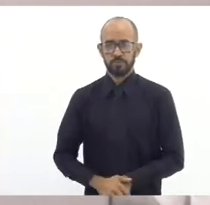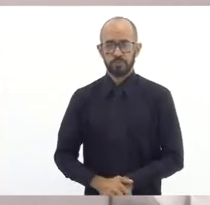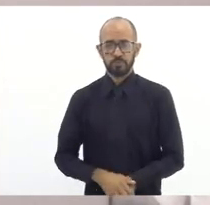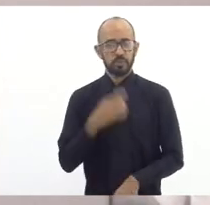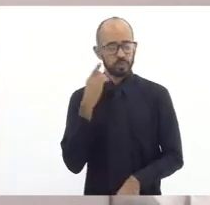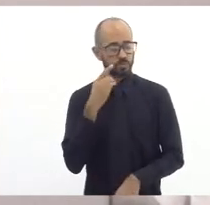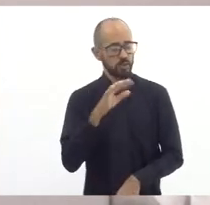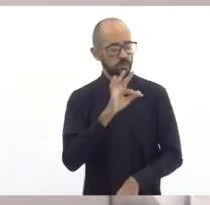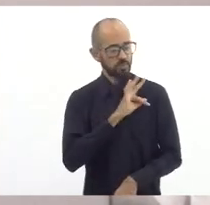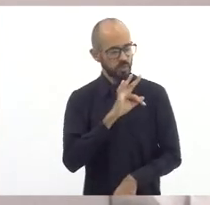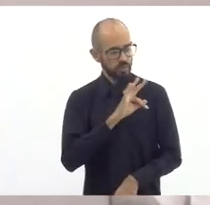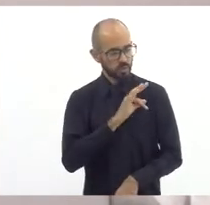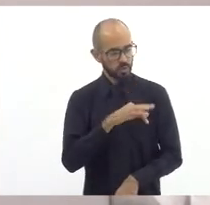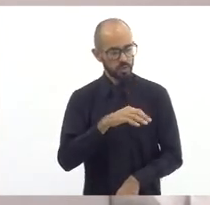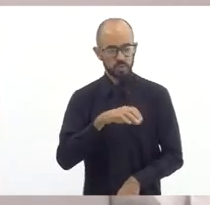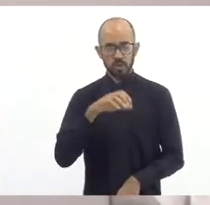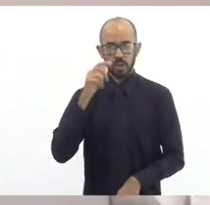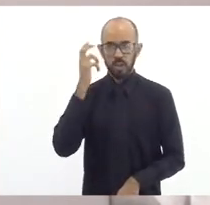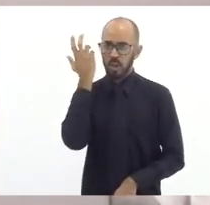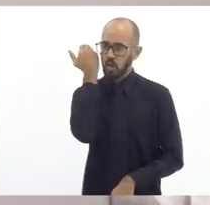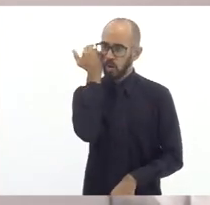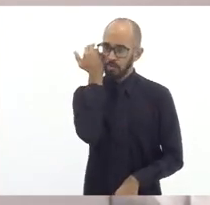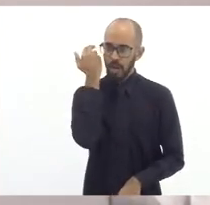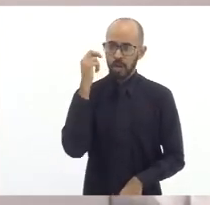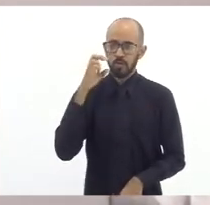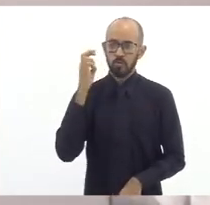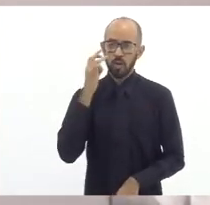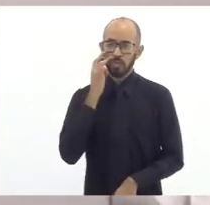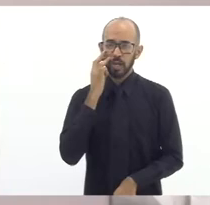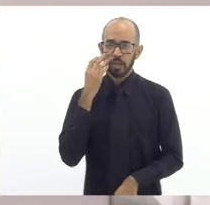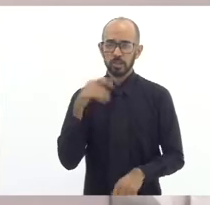deputada Marta Rocha, deputado Eliomar, deputado Valdec,